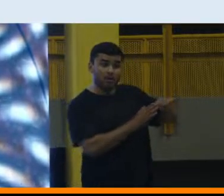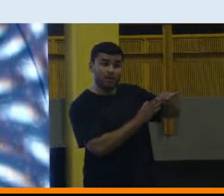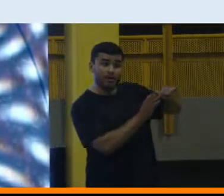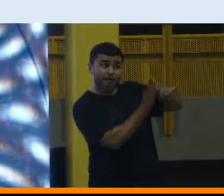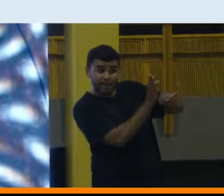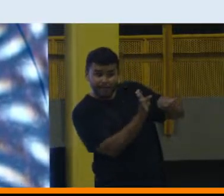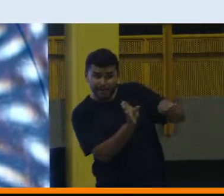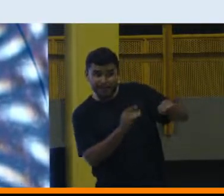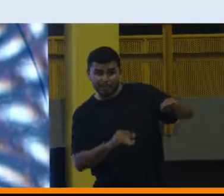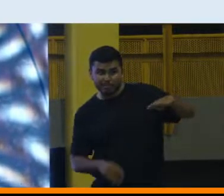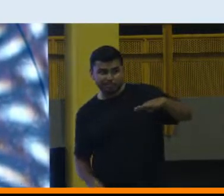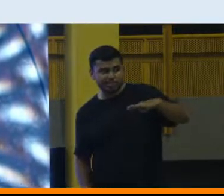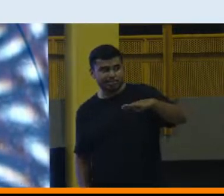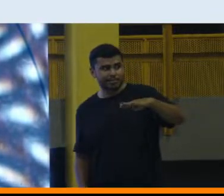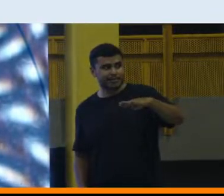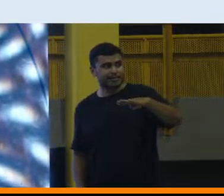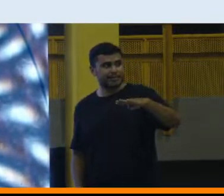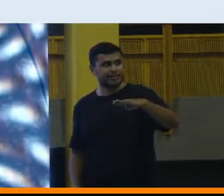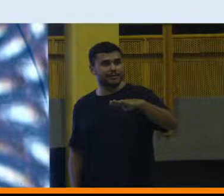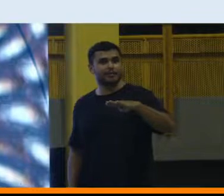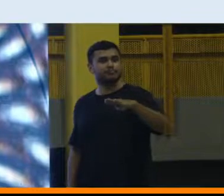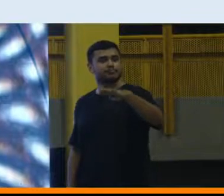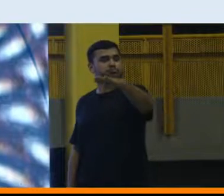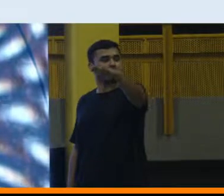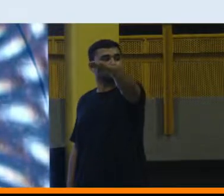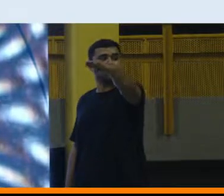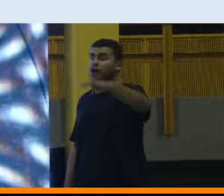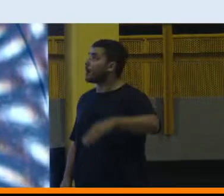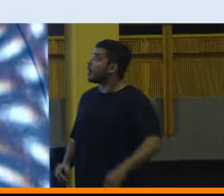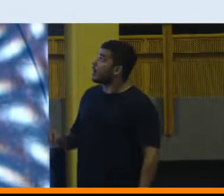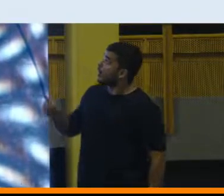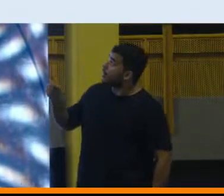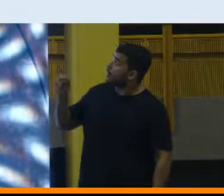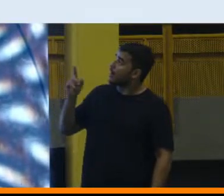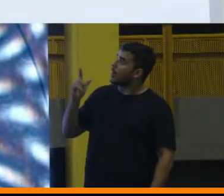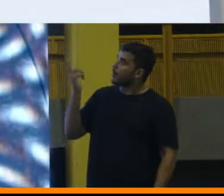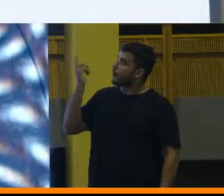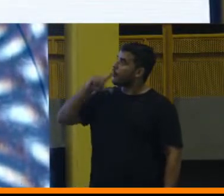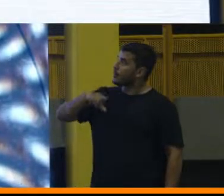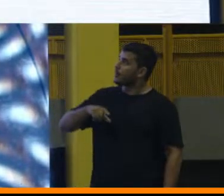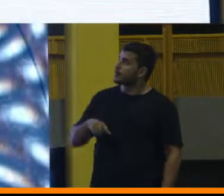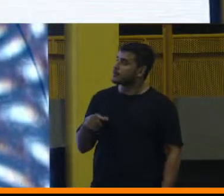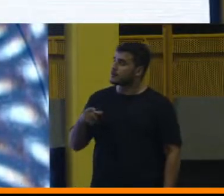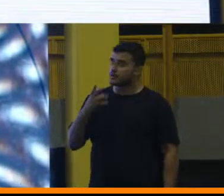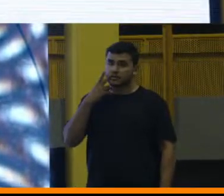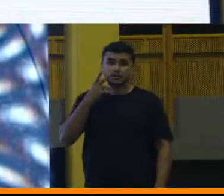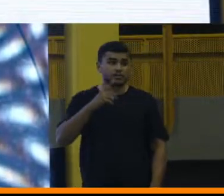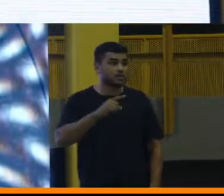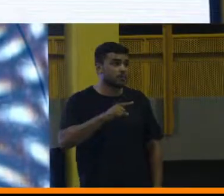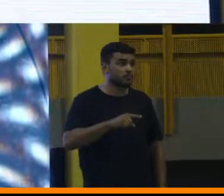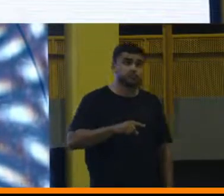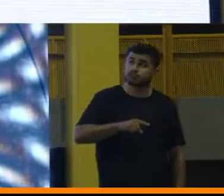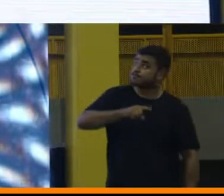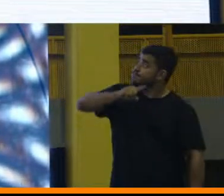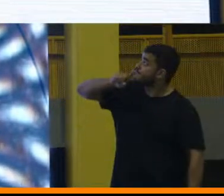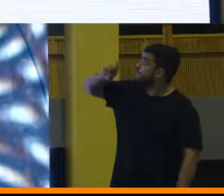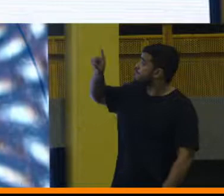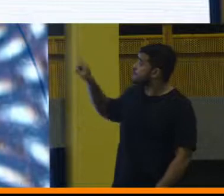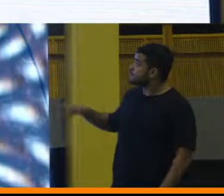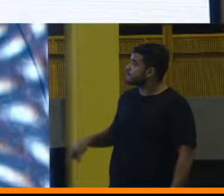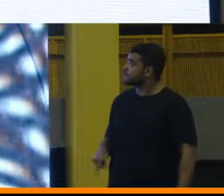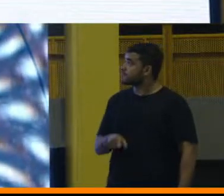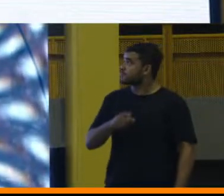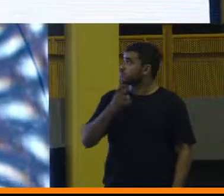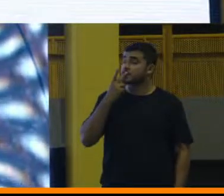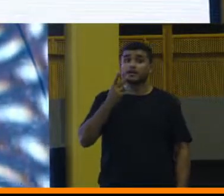e saem por fora ali em cima. Porque desse jeito, eles conseguem essa circunferência de raio